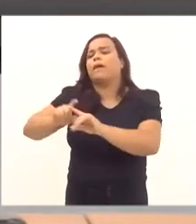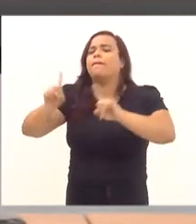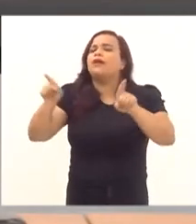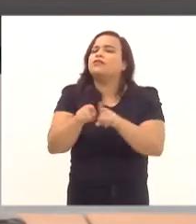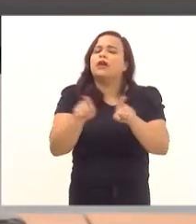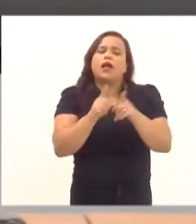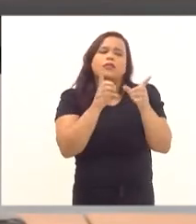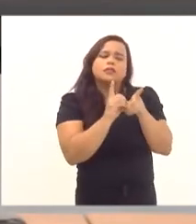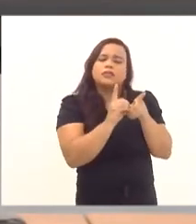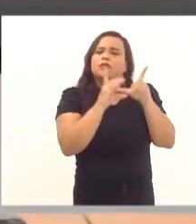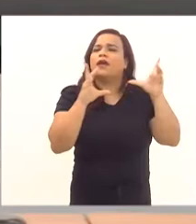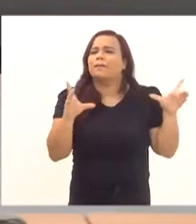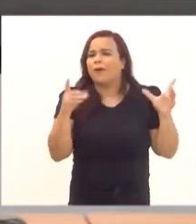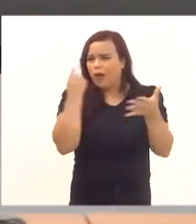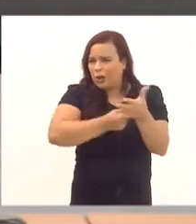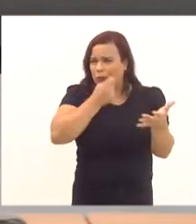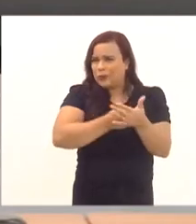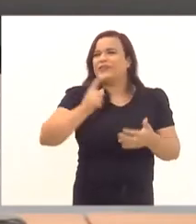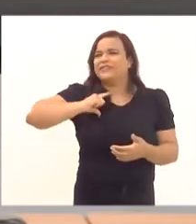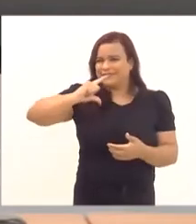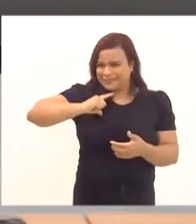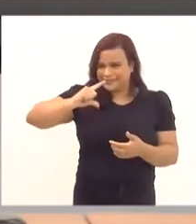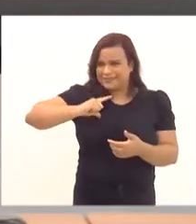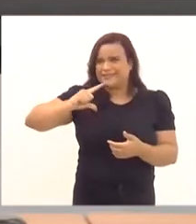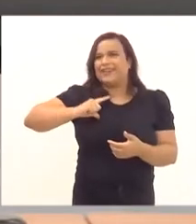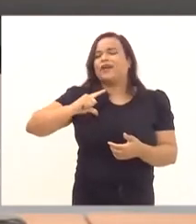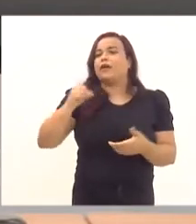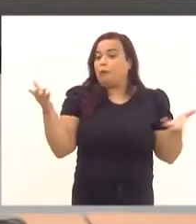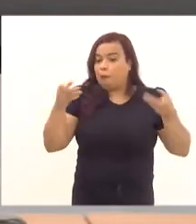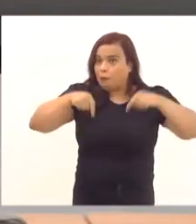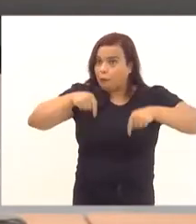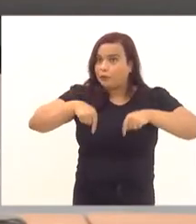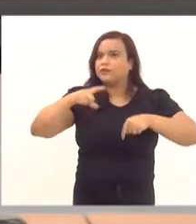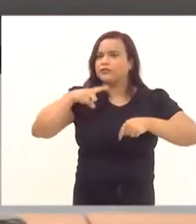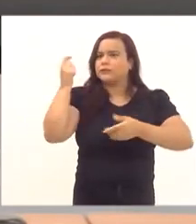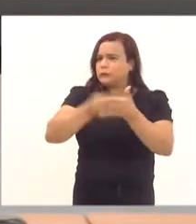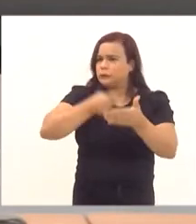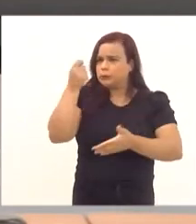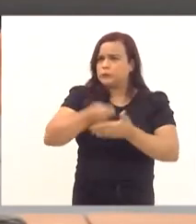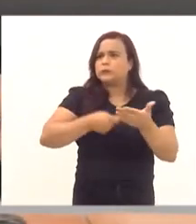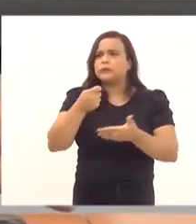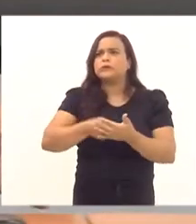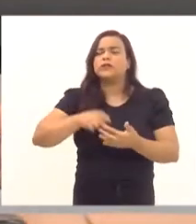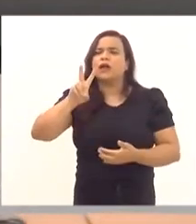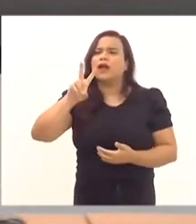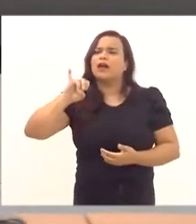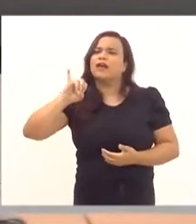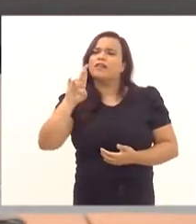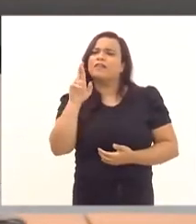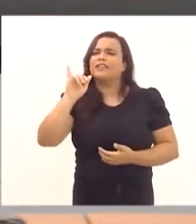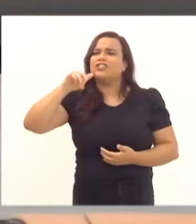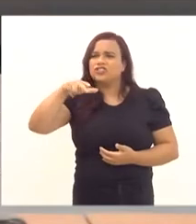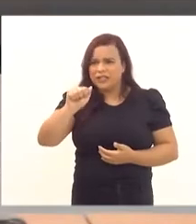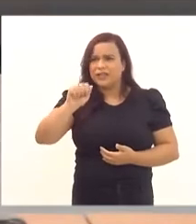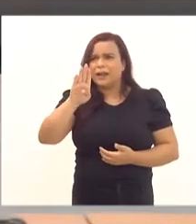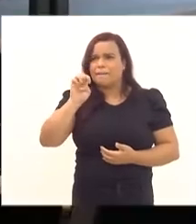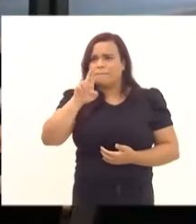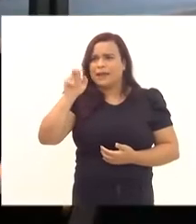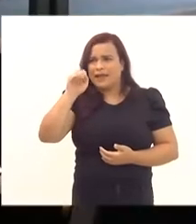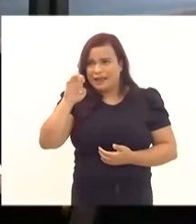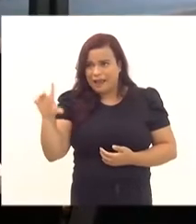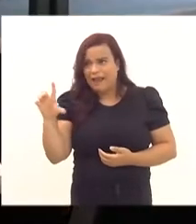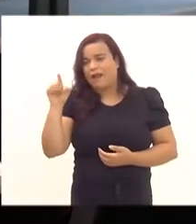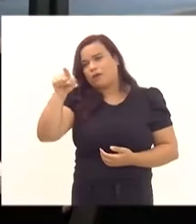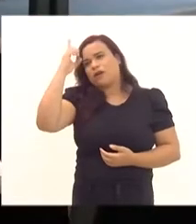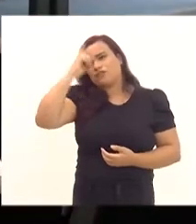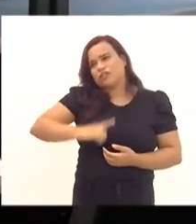democracia né que estão ainda da mais absoluta atualidade não é Virginia Berriel né da direção do Sindicato